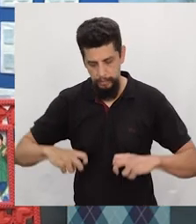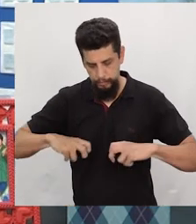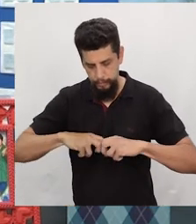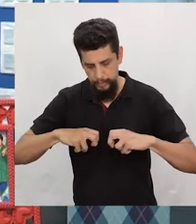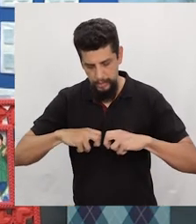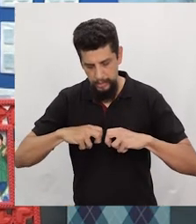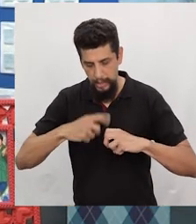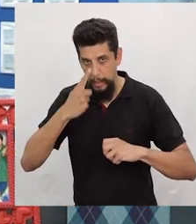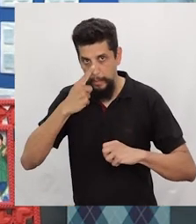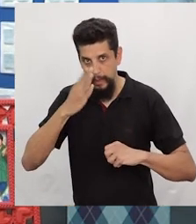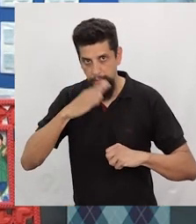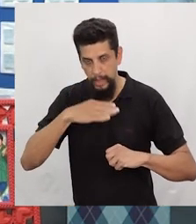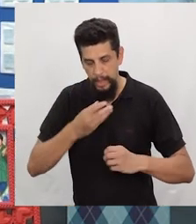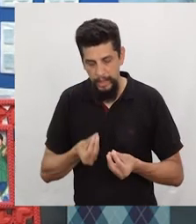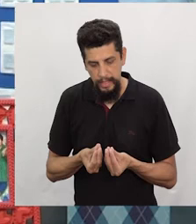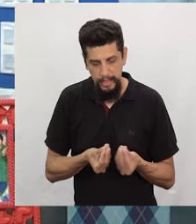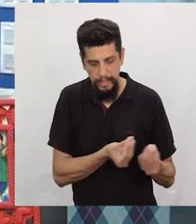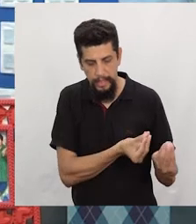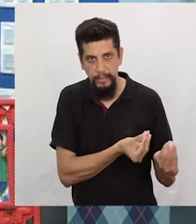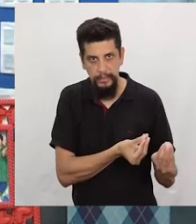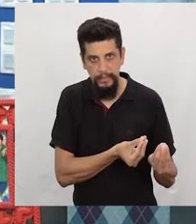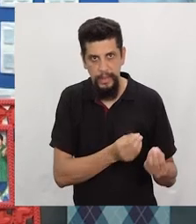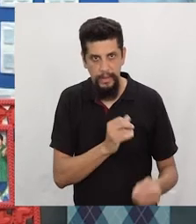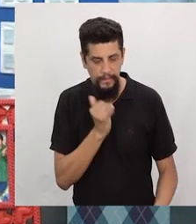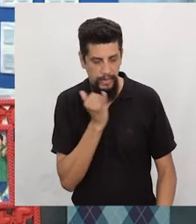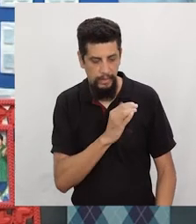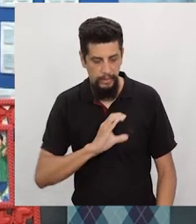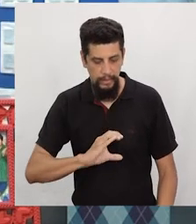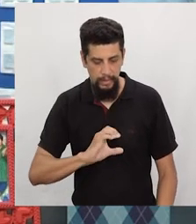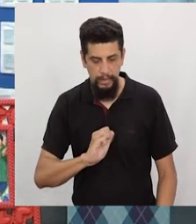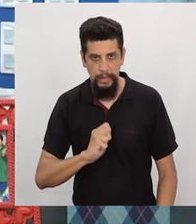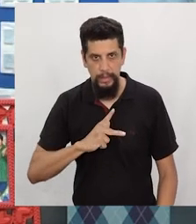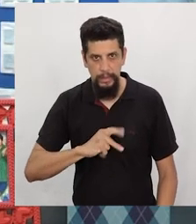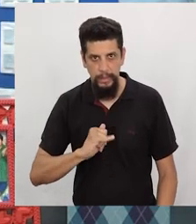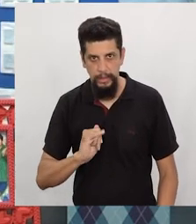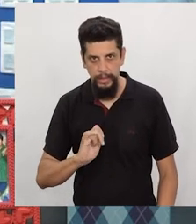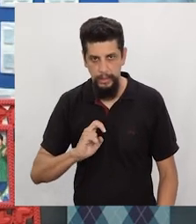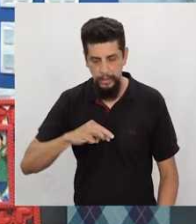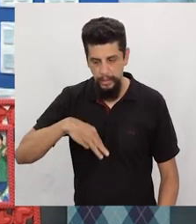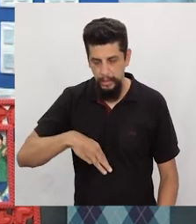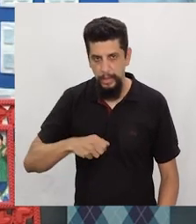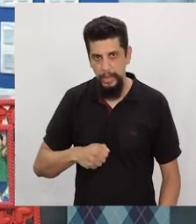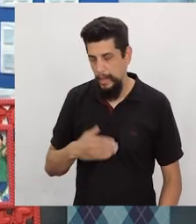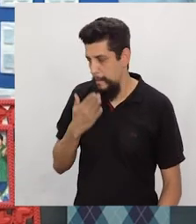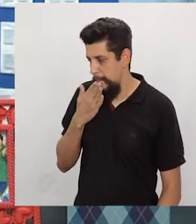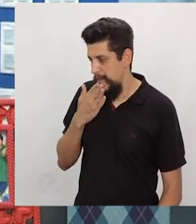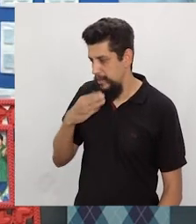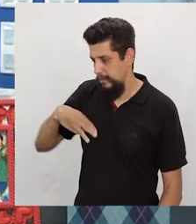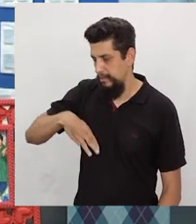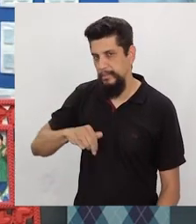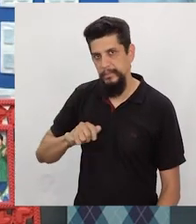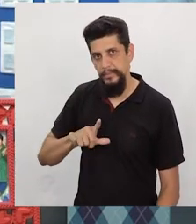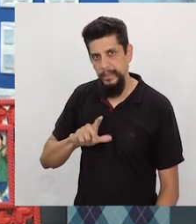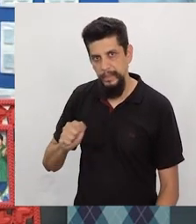de suas meias fedidas para cá, falou o capim. E a outra para cá, pediu